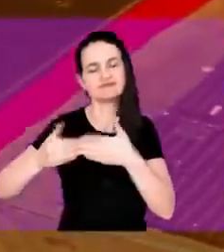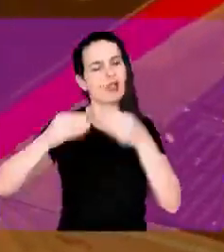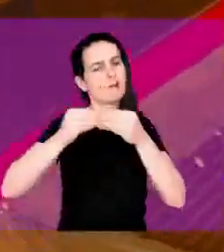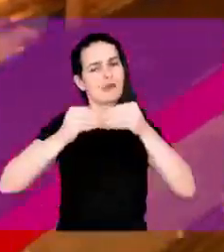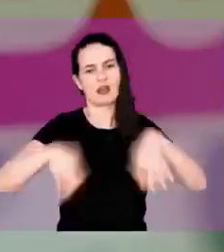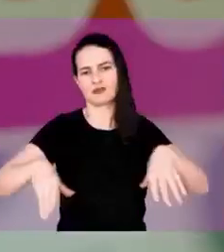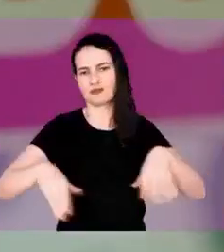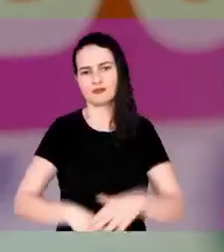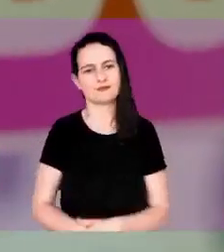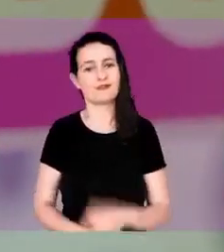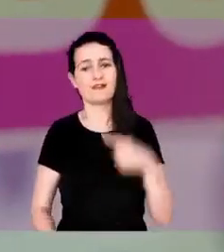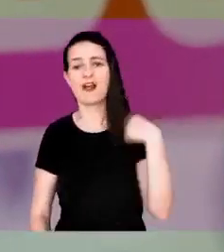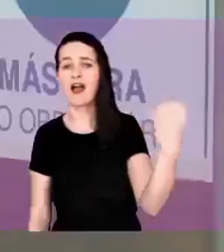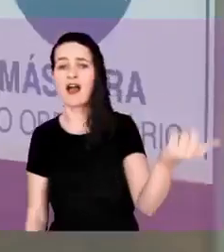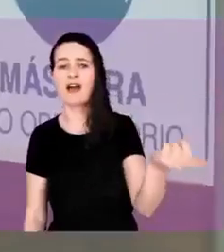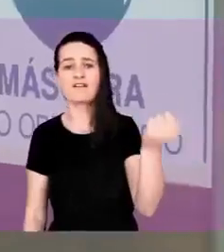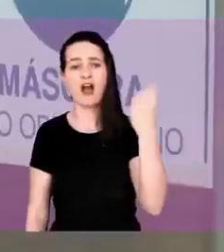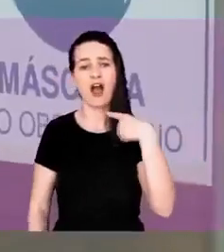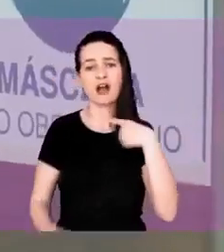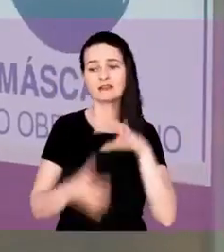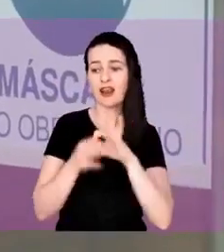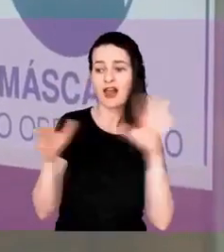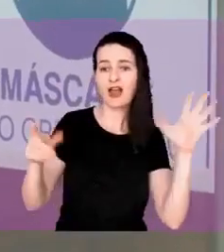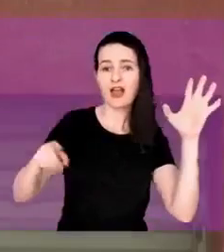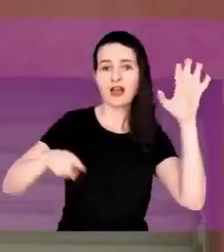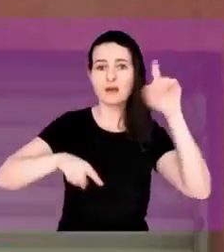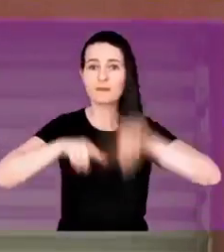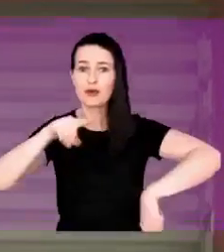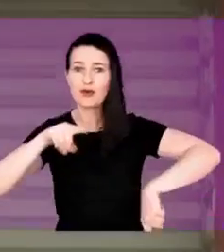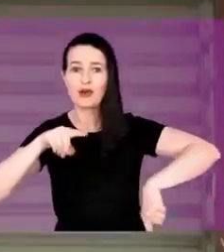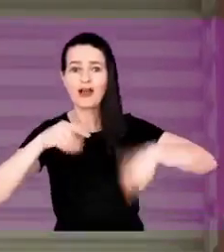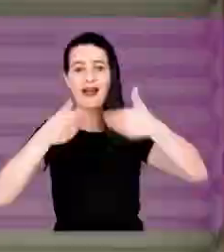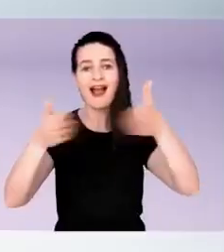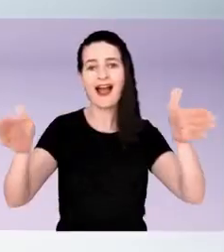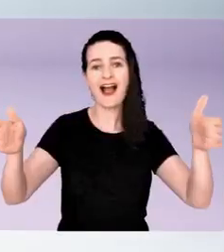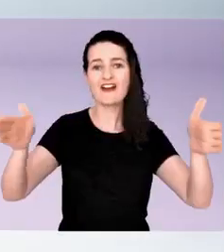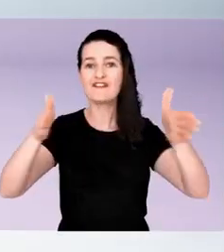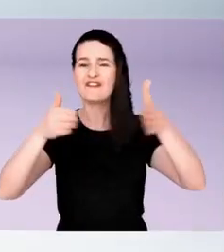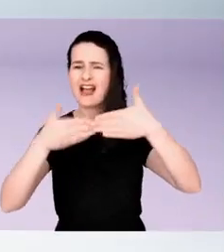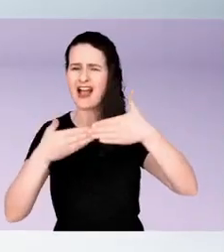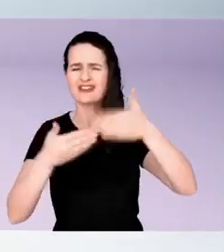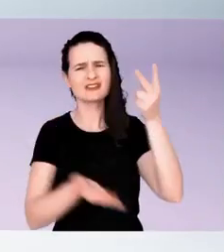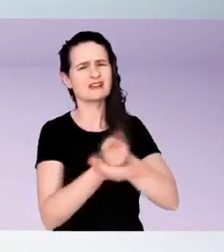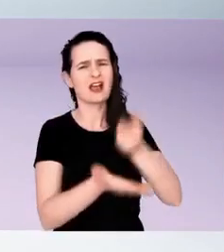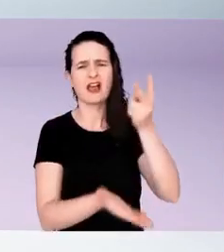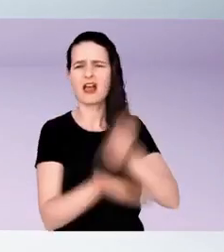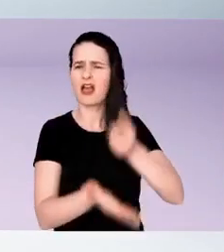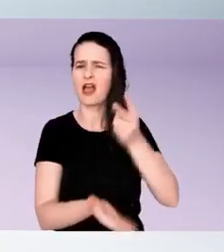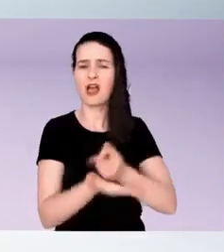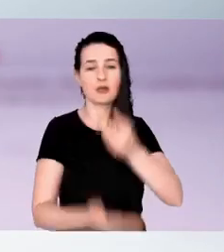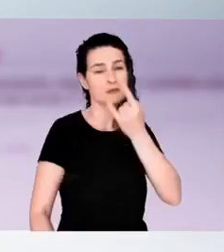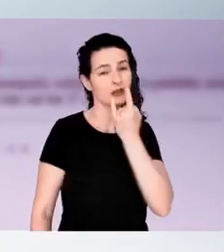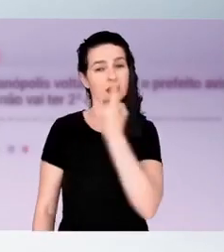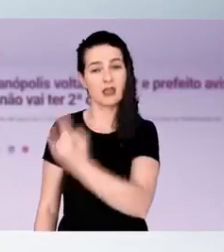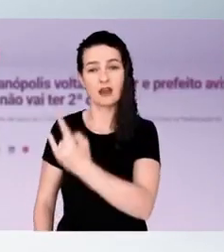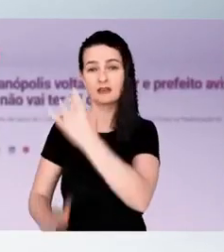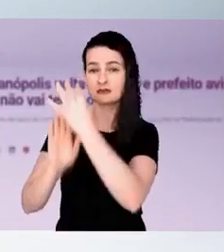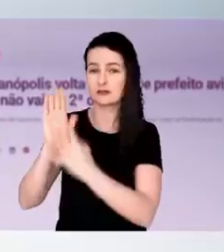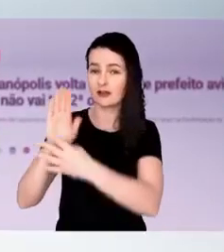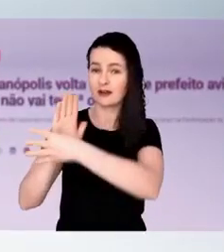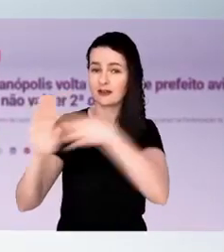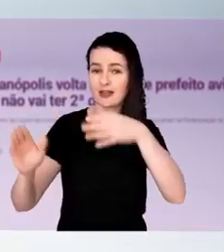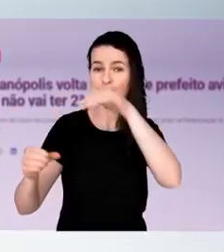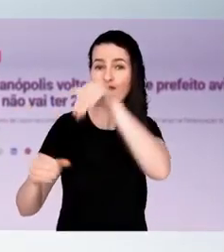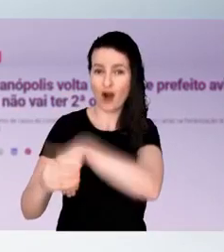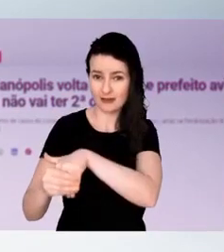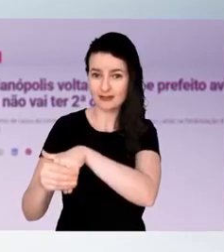CPFs vivos, nem CNPJs abertos. Uma verdadeira tragédia. O vai e volta, o libera e restringe, o